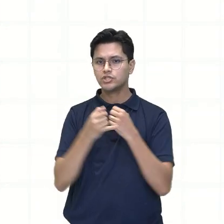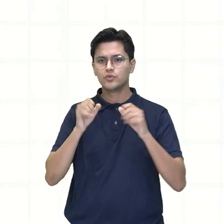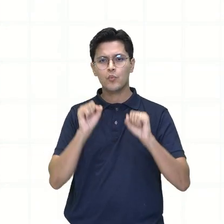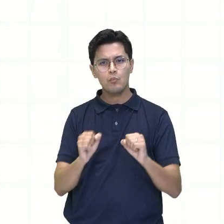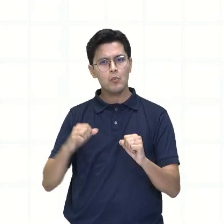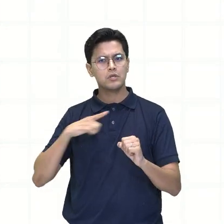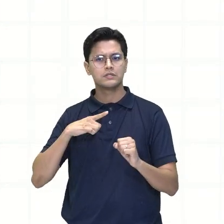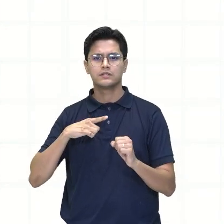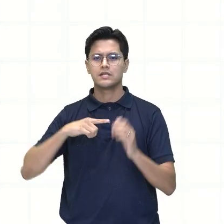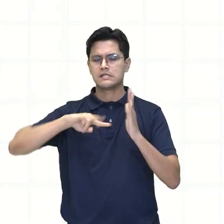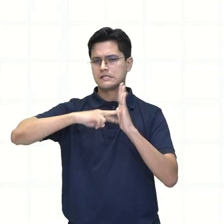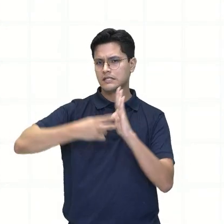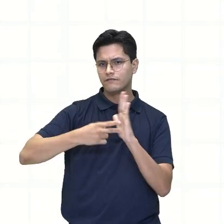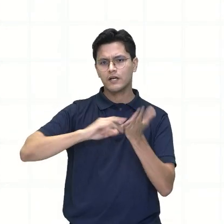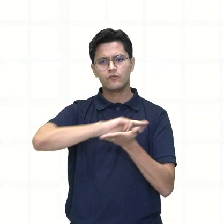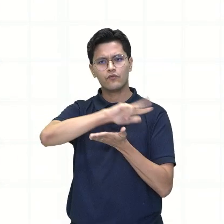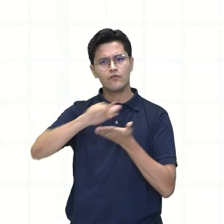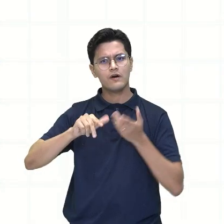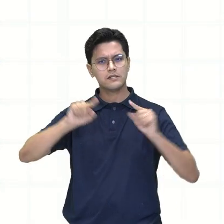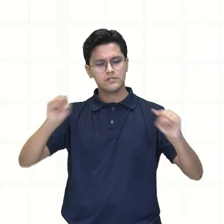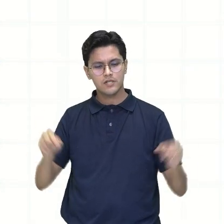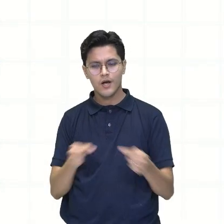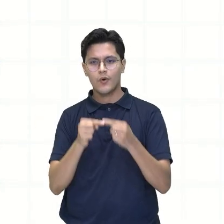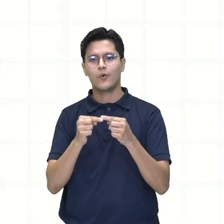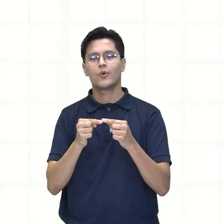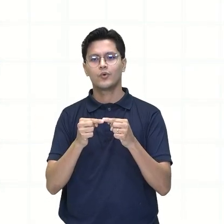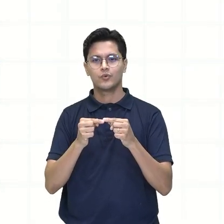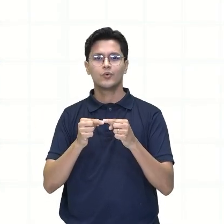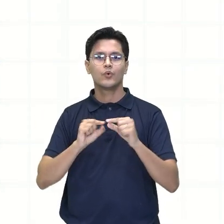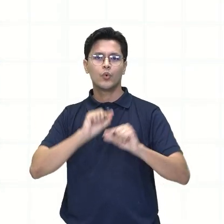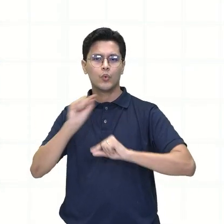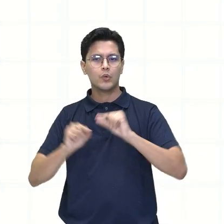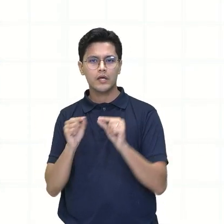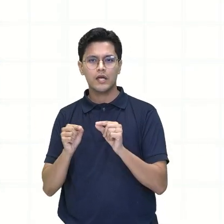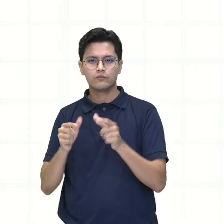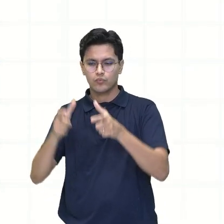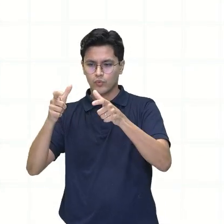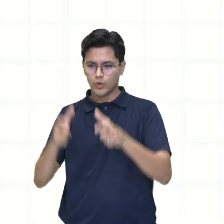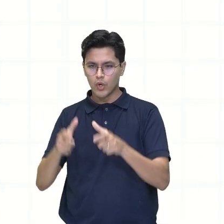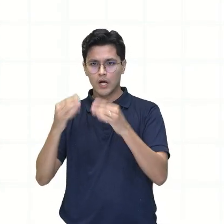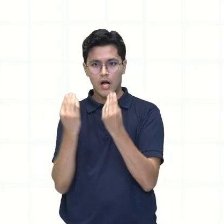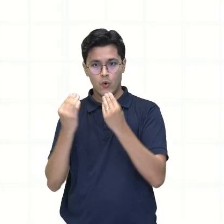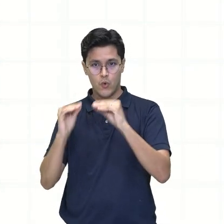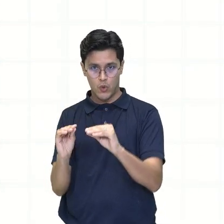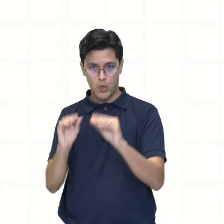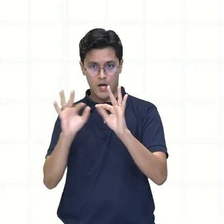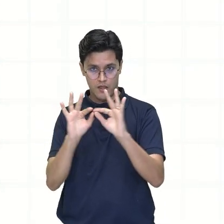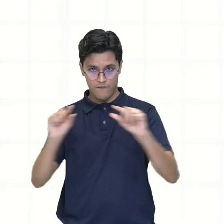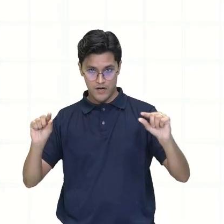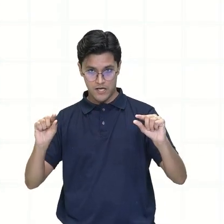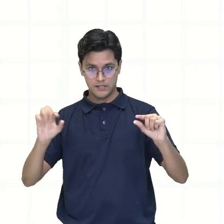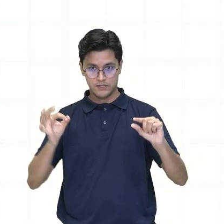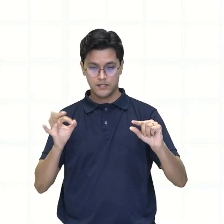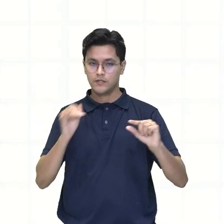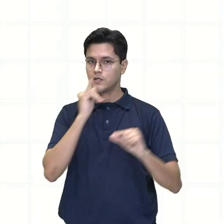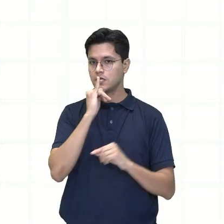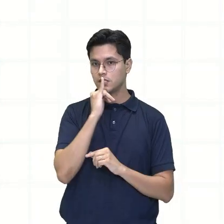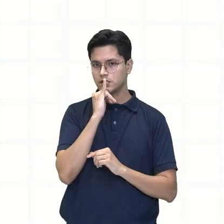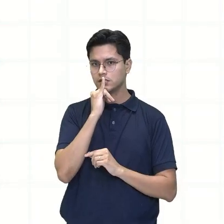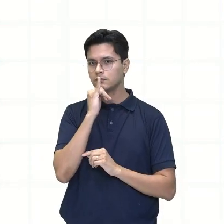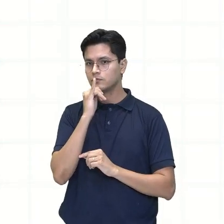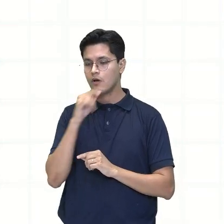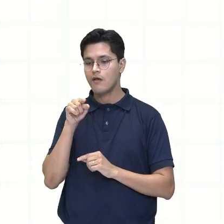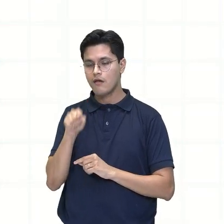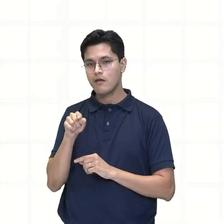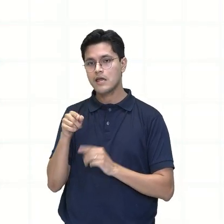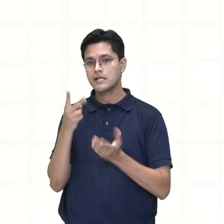diferentes significados de acordo com a posição em que é empregado. Olha só, então a gente tem que verificar. Ele vai se relacionar